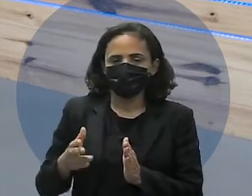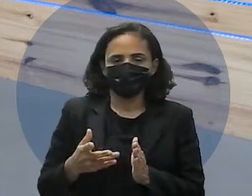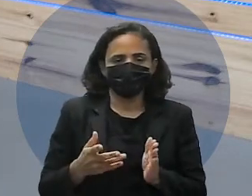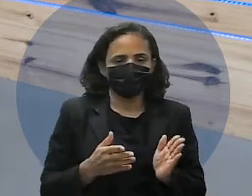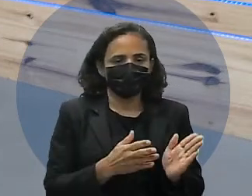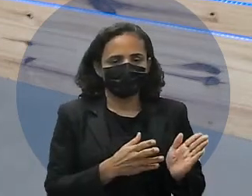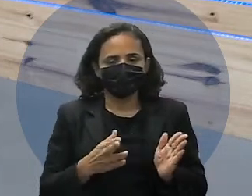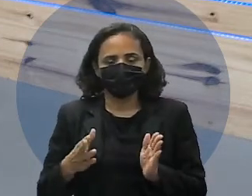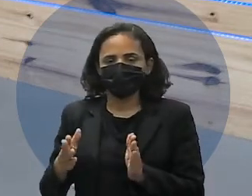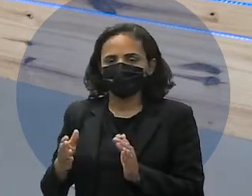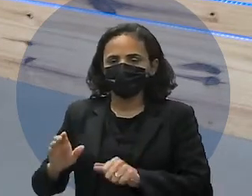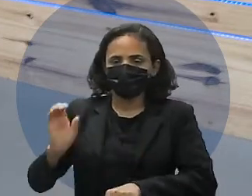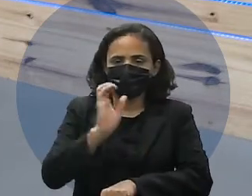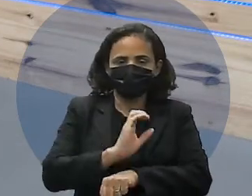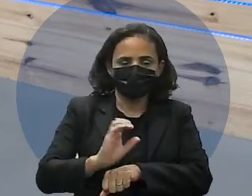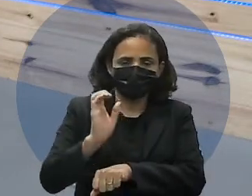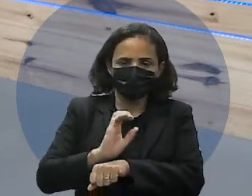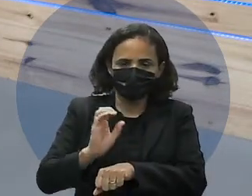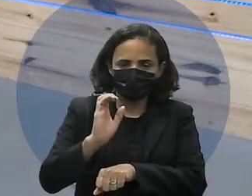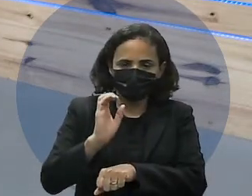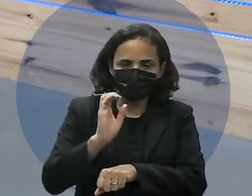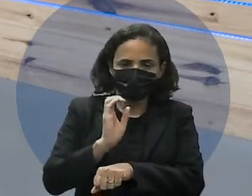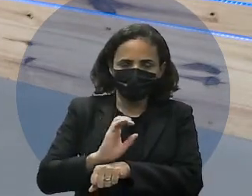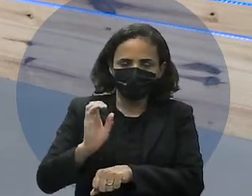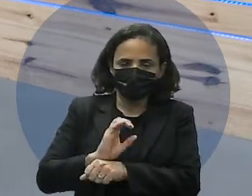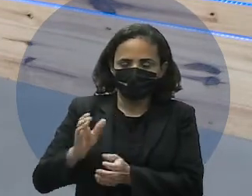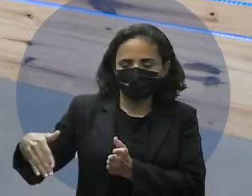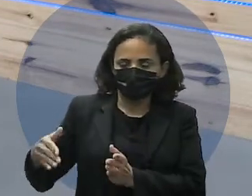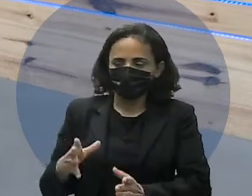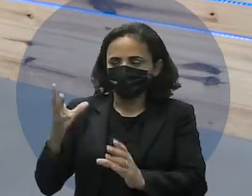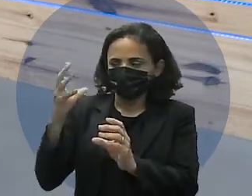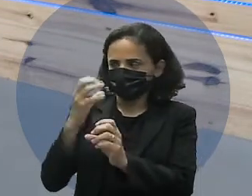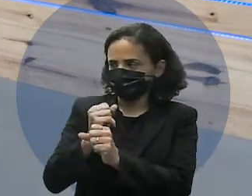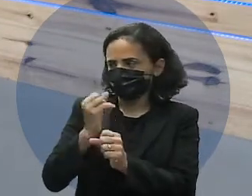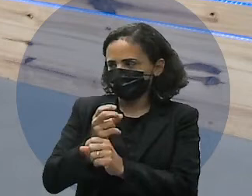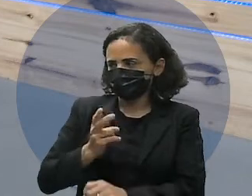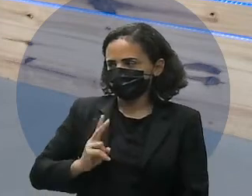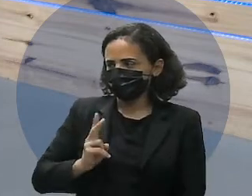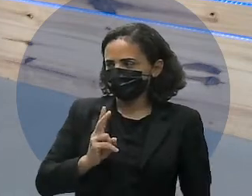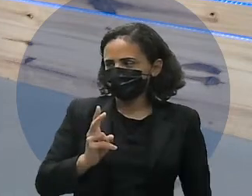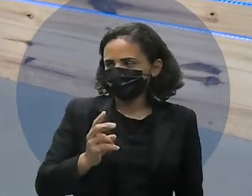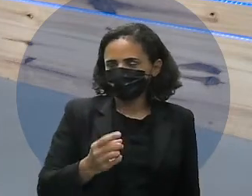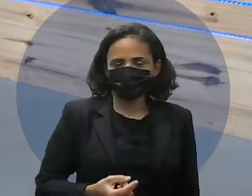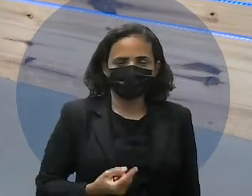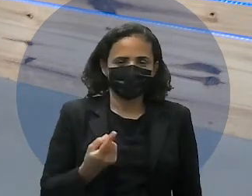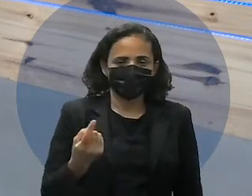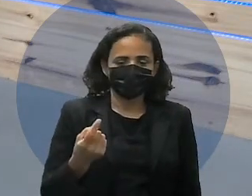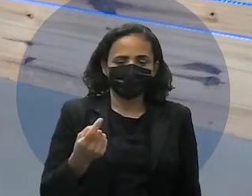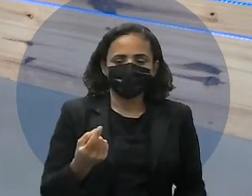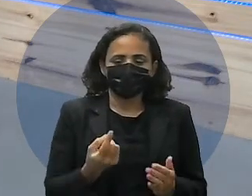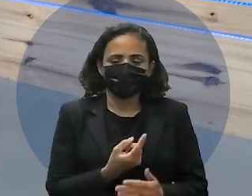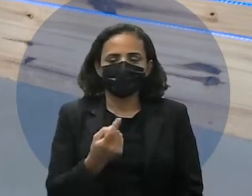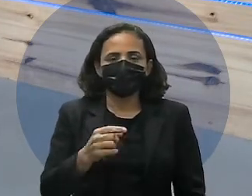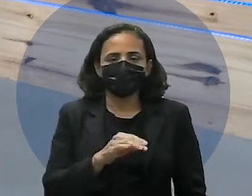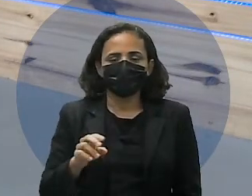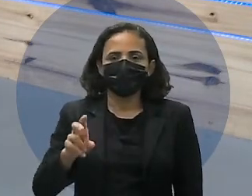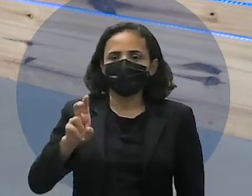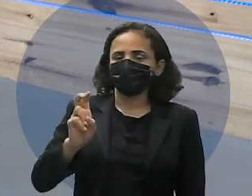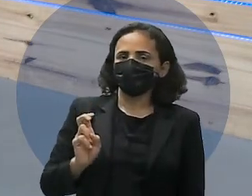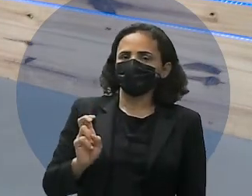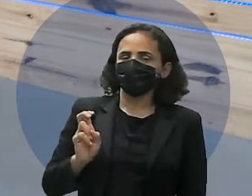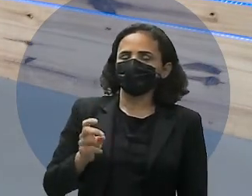rodovia estadual, que você pode fazer também, Robertão, calculando aí, por exemplo, 1/5 de 40